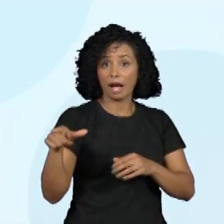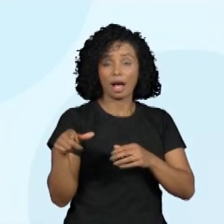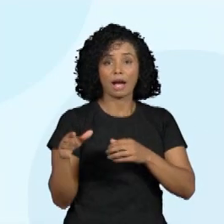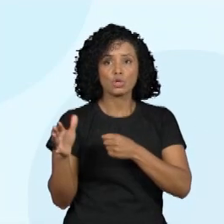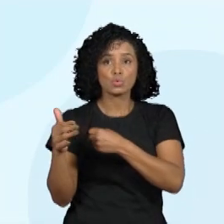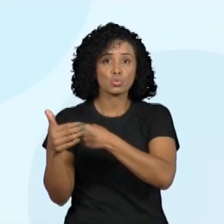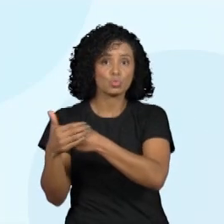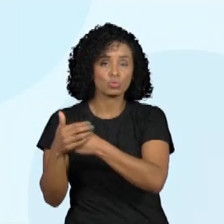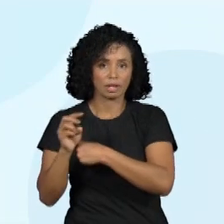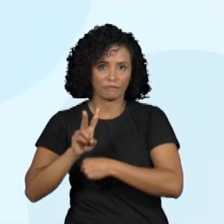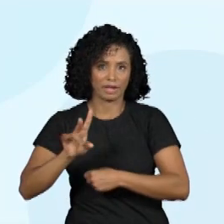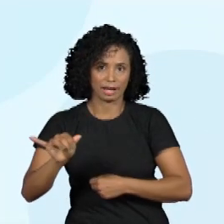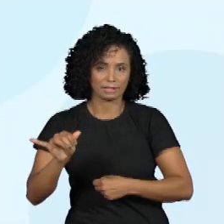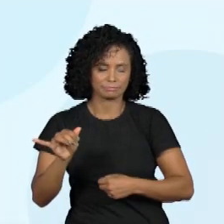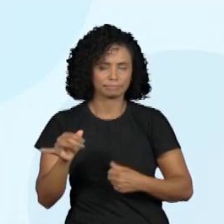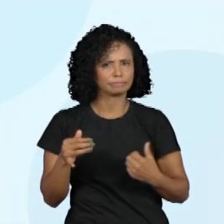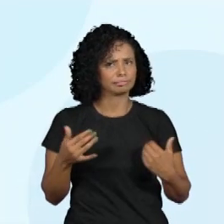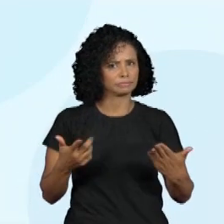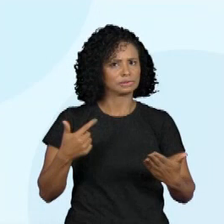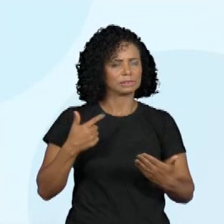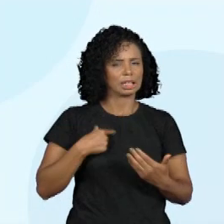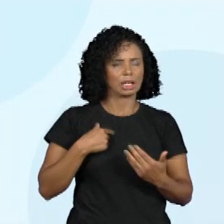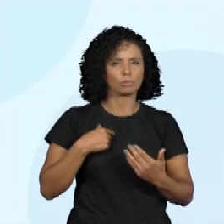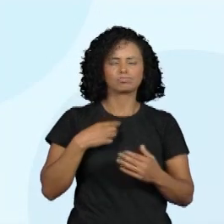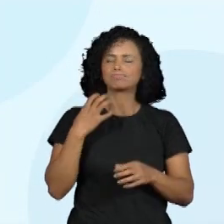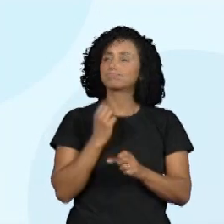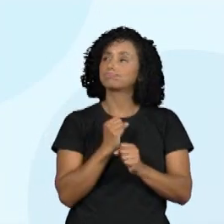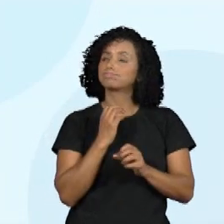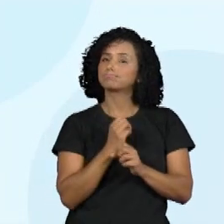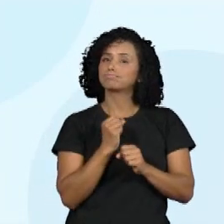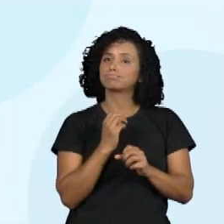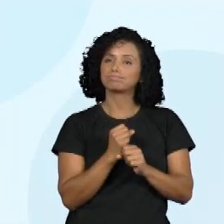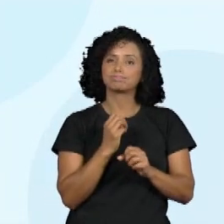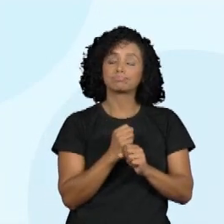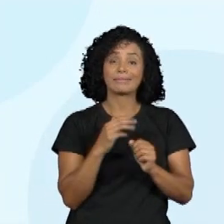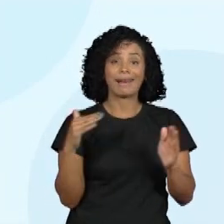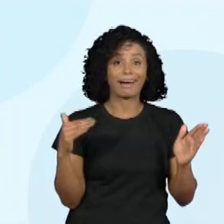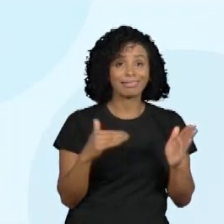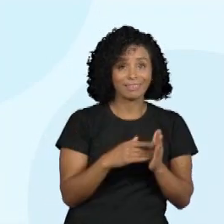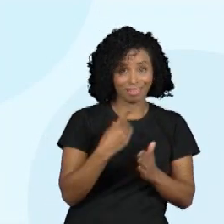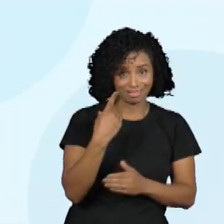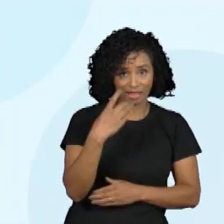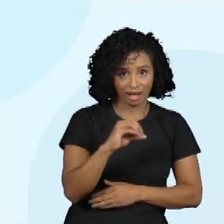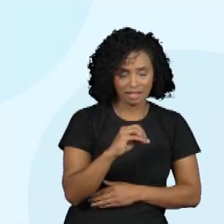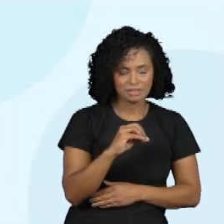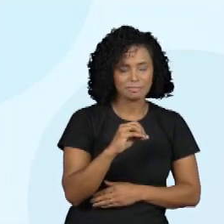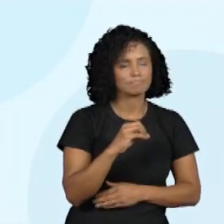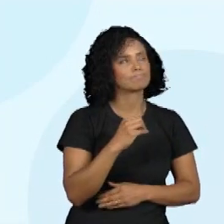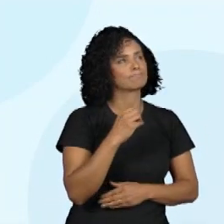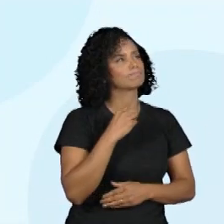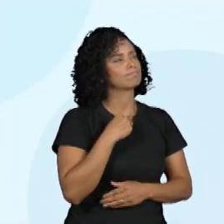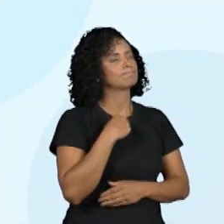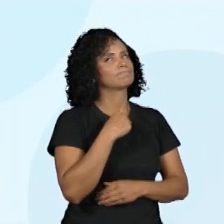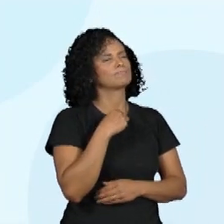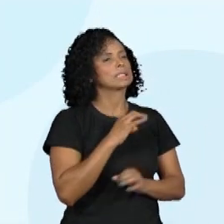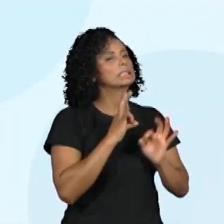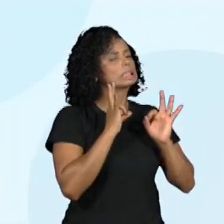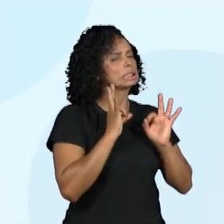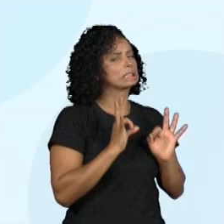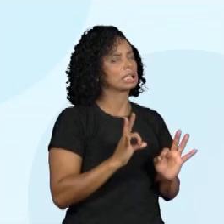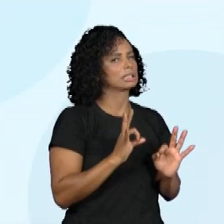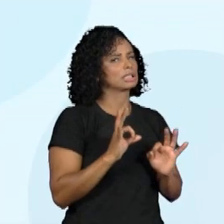Quando contar até 10, deve-se certificar se todos se esconderam e